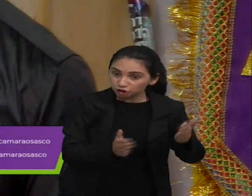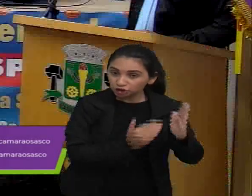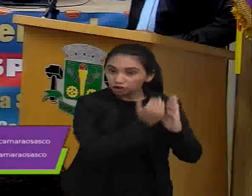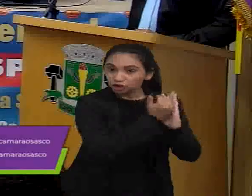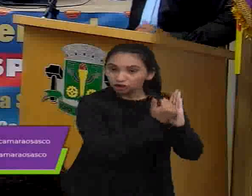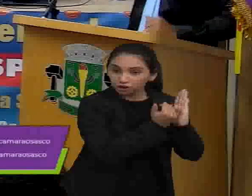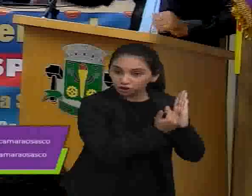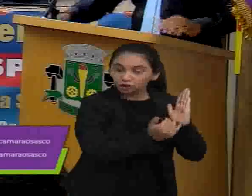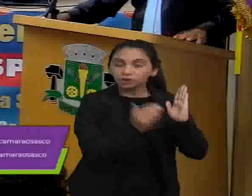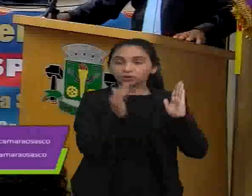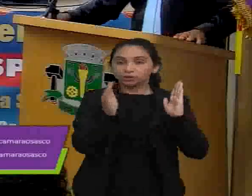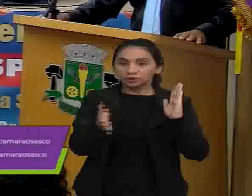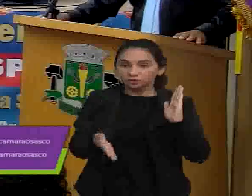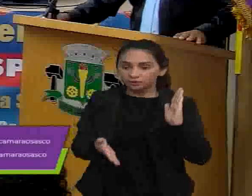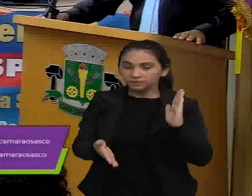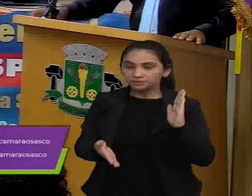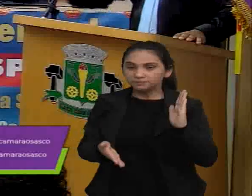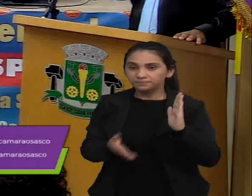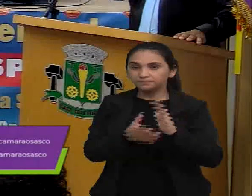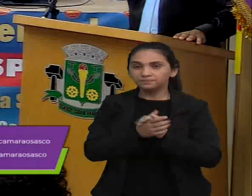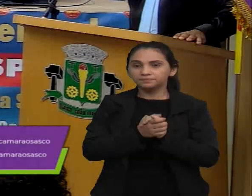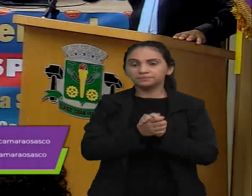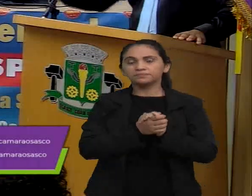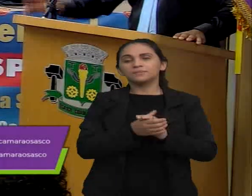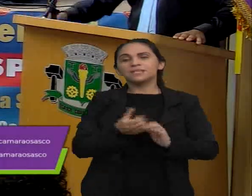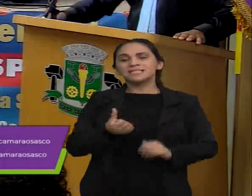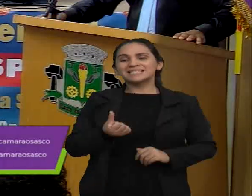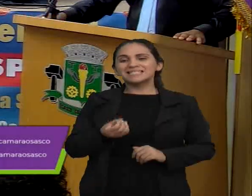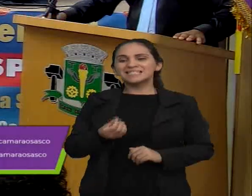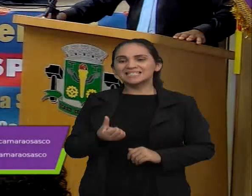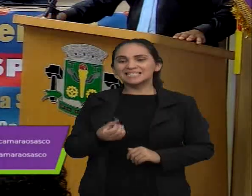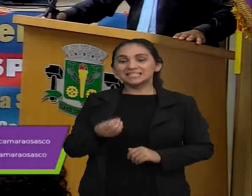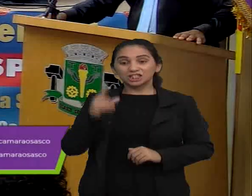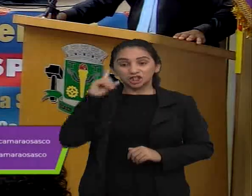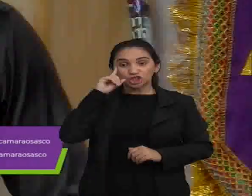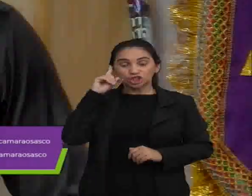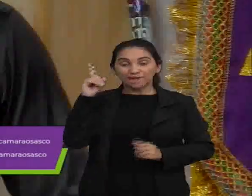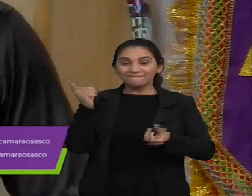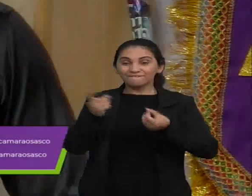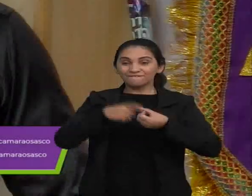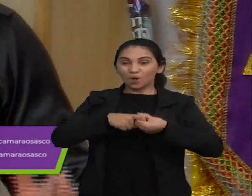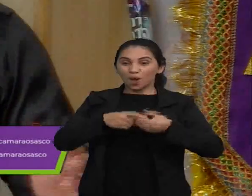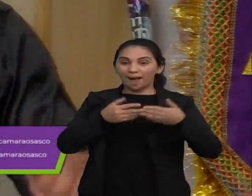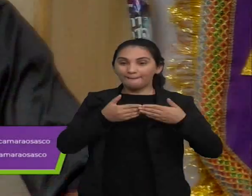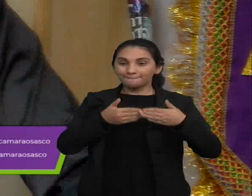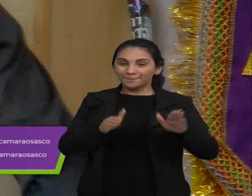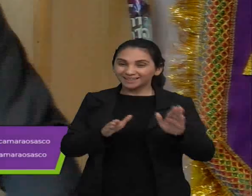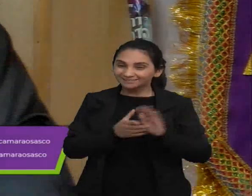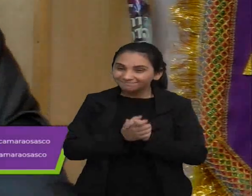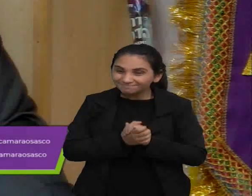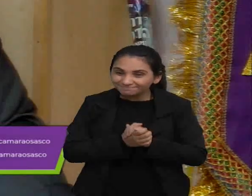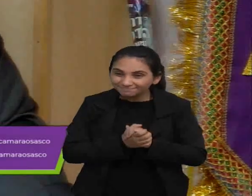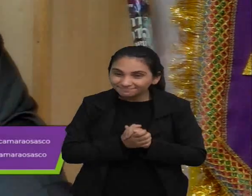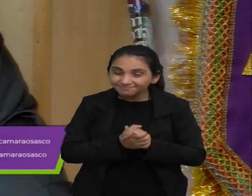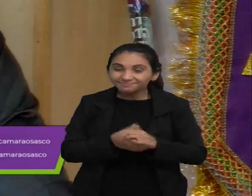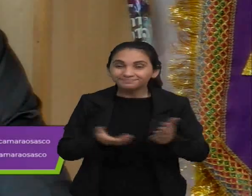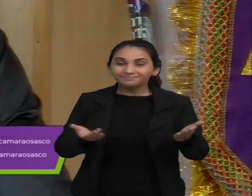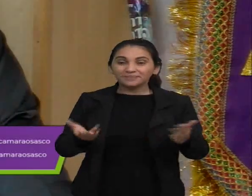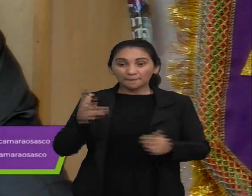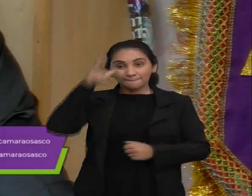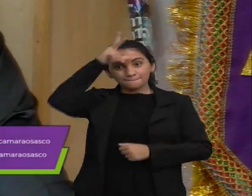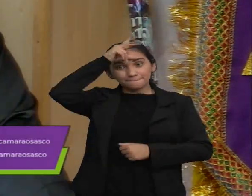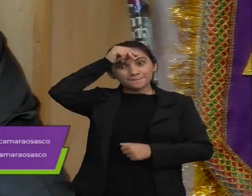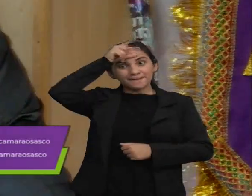a licitação que daqui 60 dias a empresa começa a funcionar e abre lá ou seja o